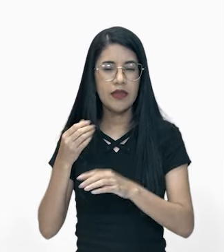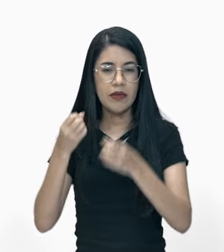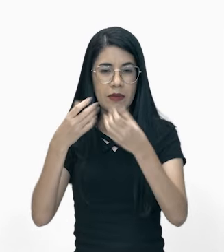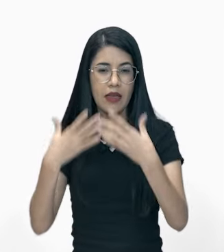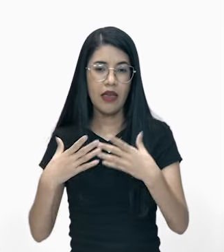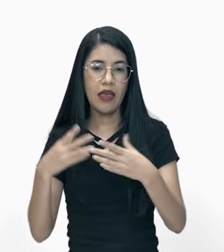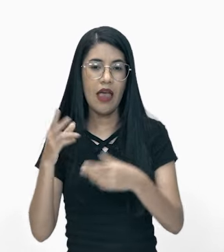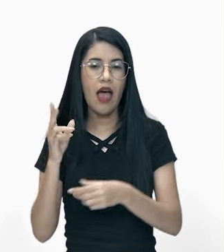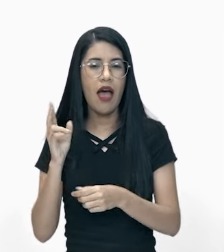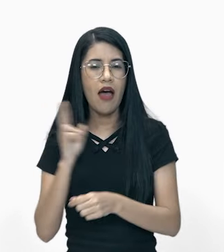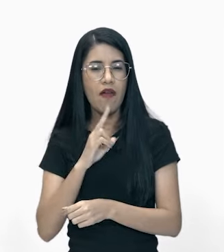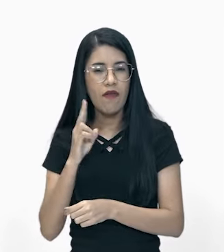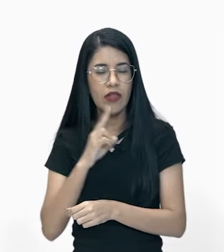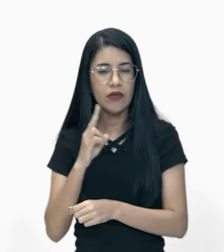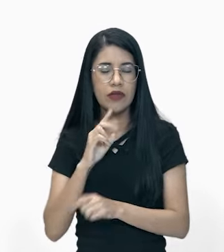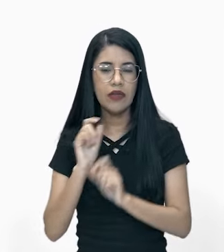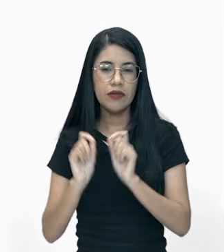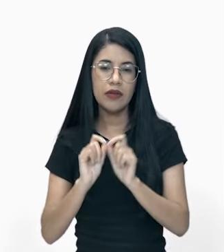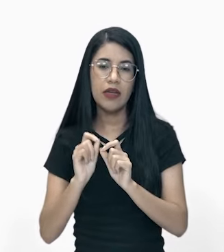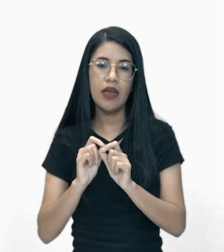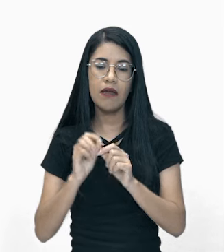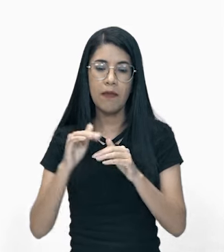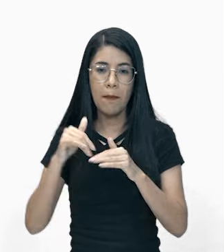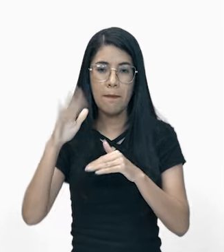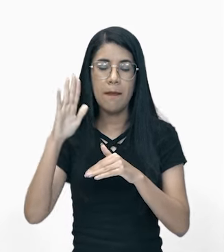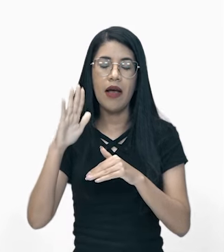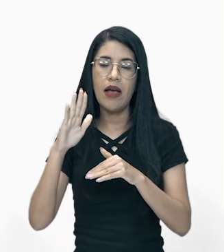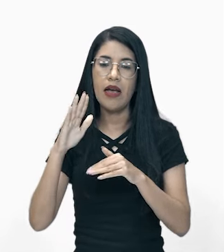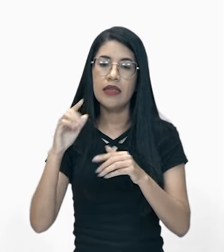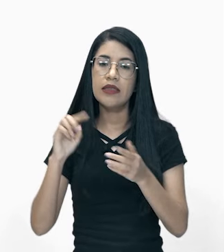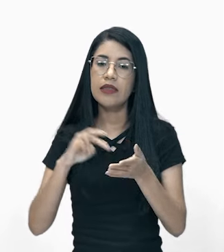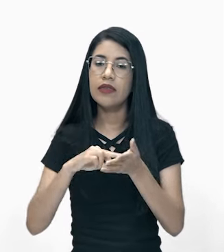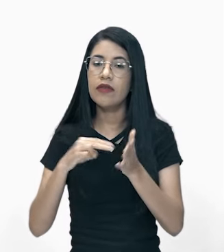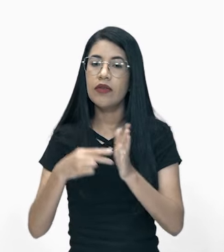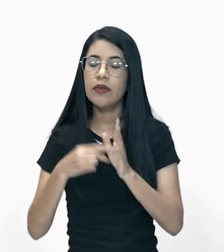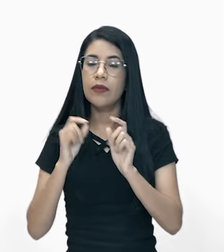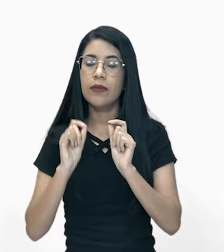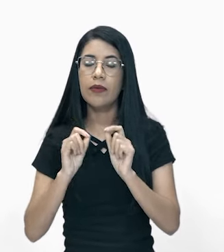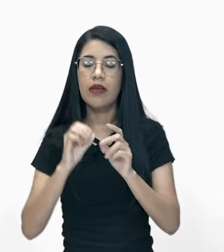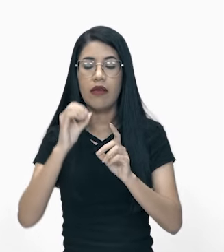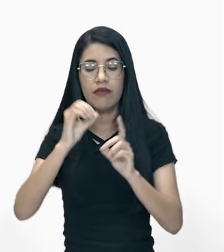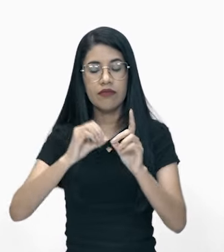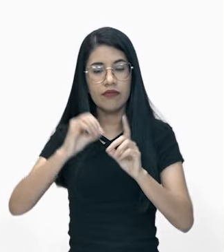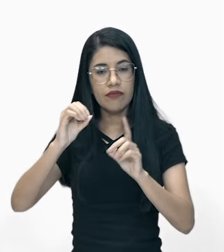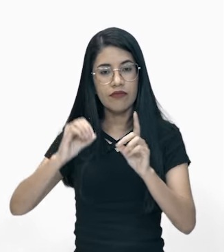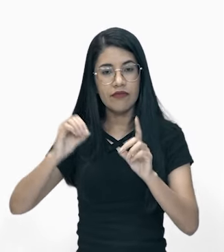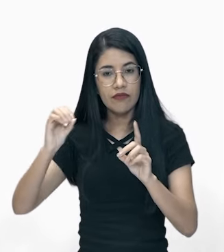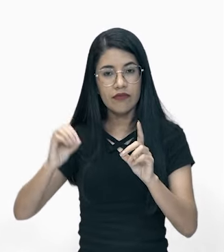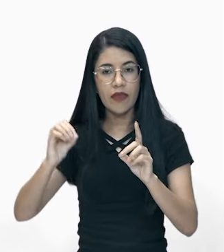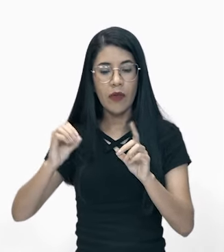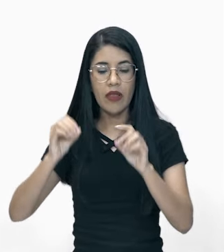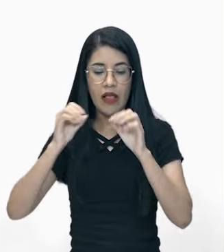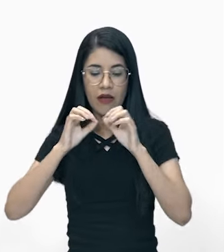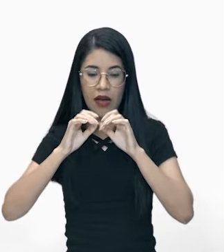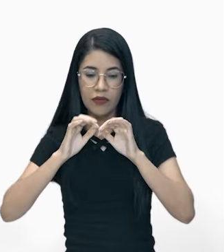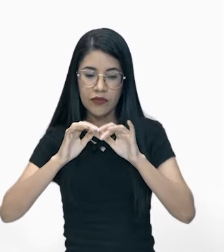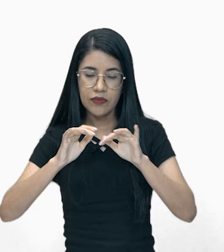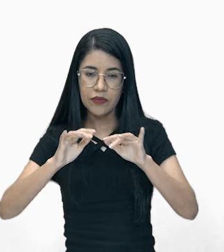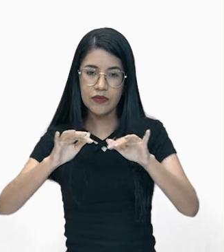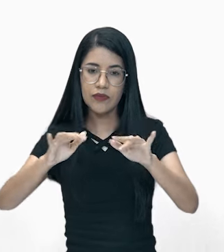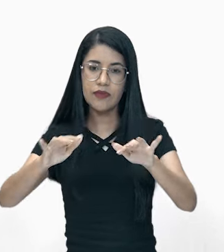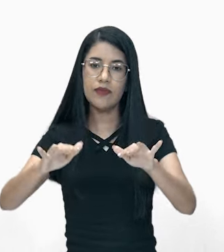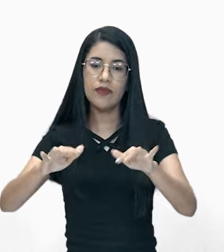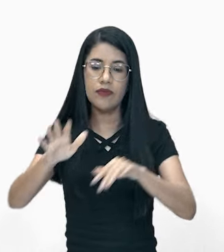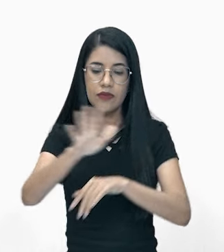era muito alta? Significa dizer aí que uma onda ela viaja através